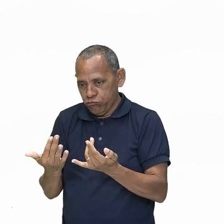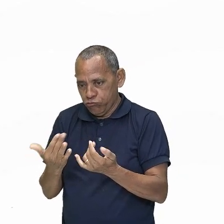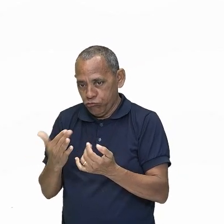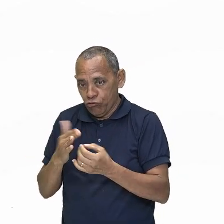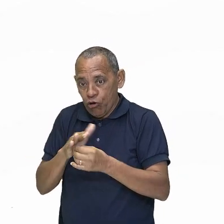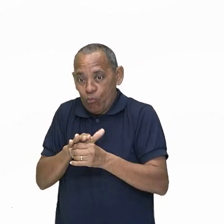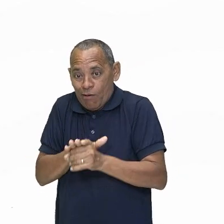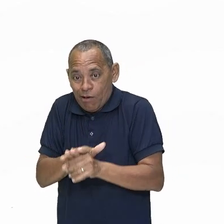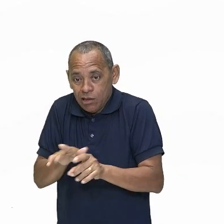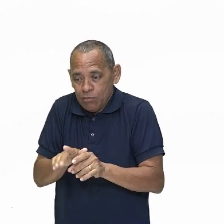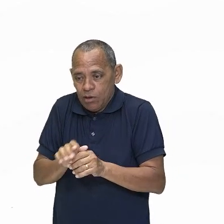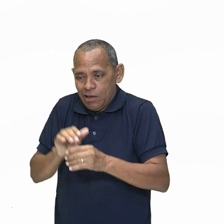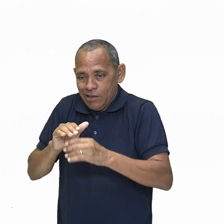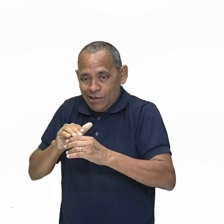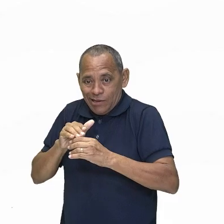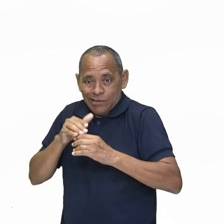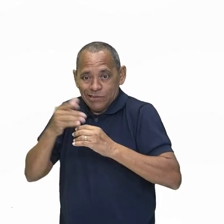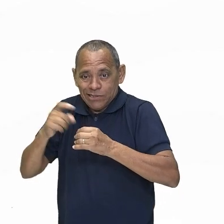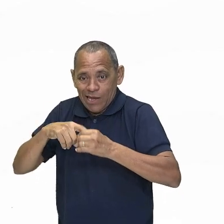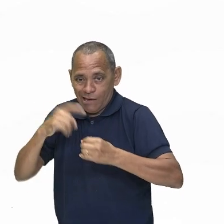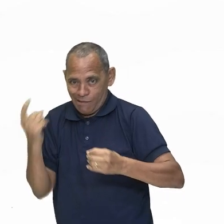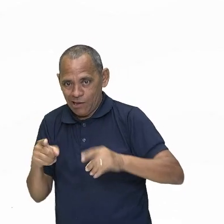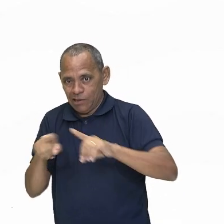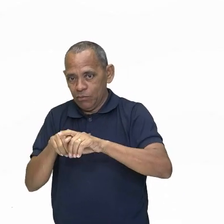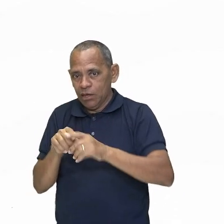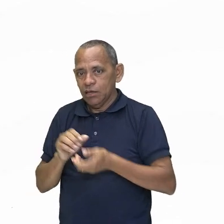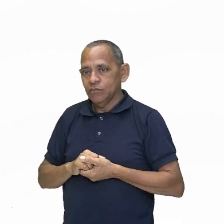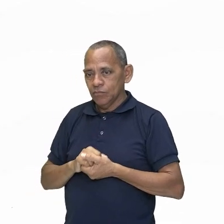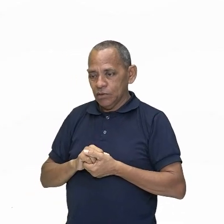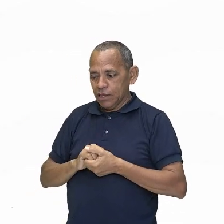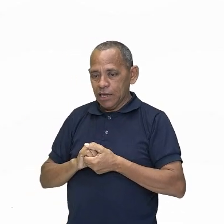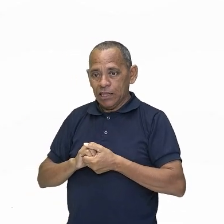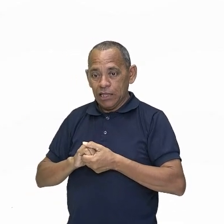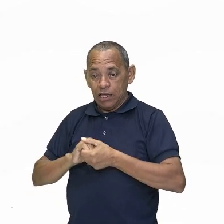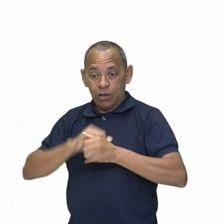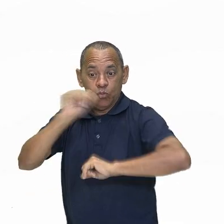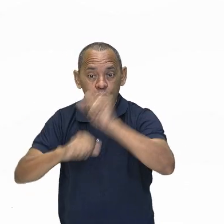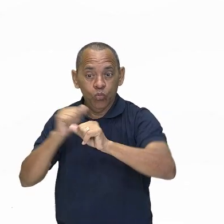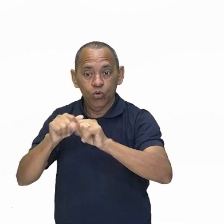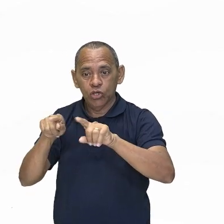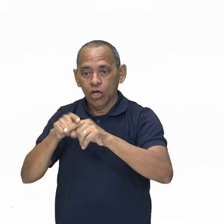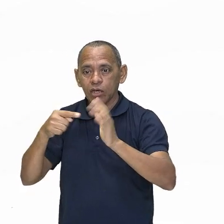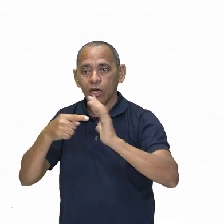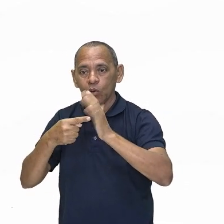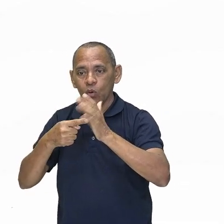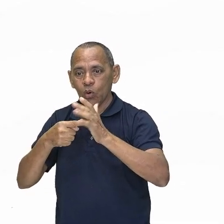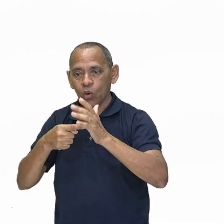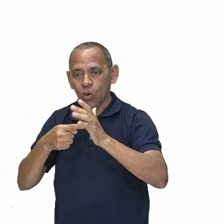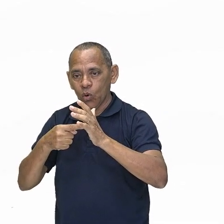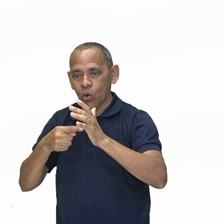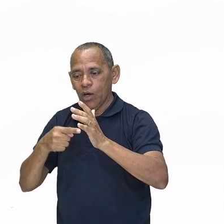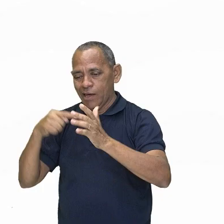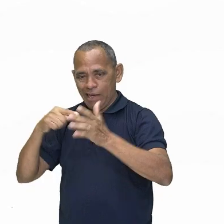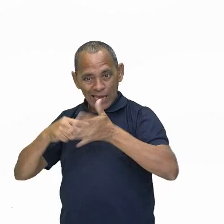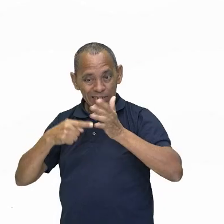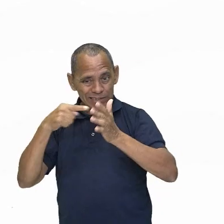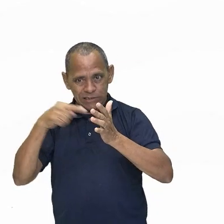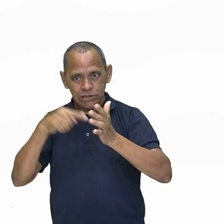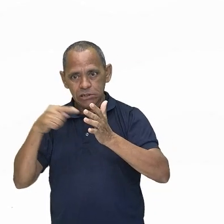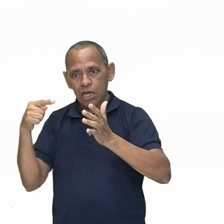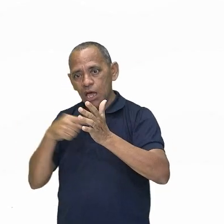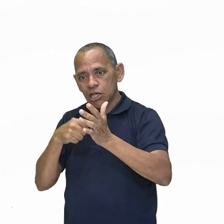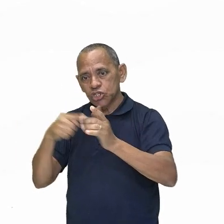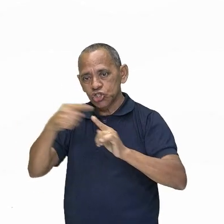sob pressão, ela gira uma pá de um motor, e esse motor aí transforma a energia mecânica